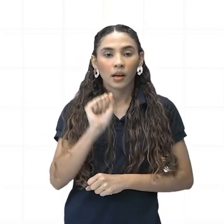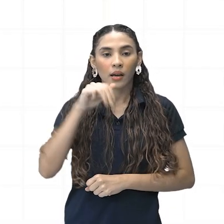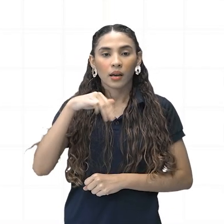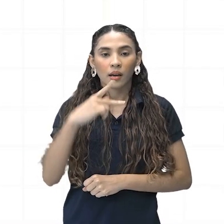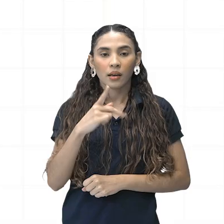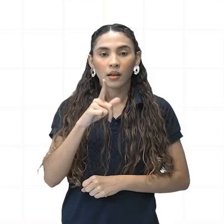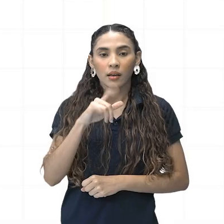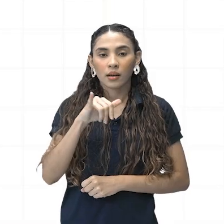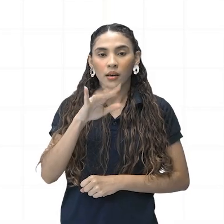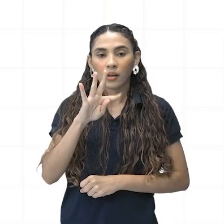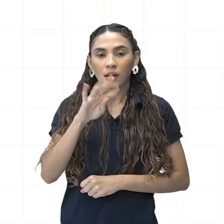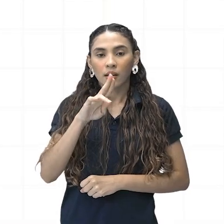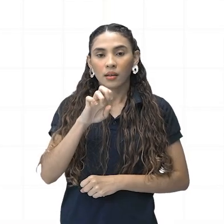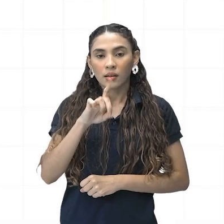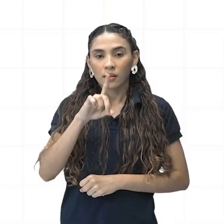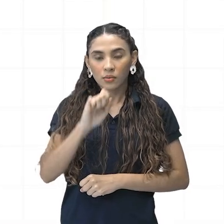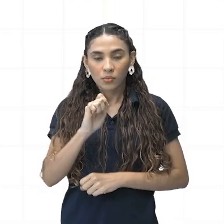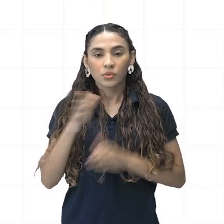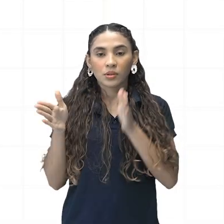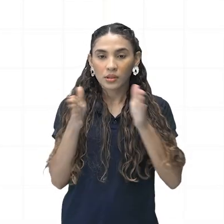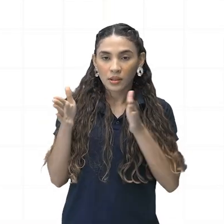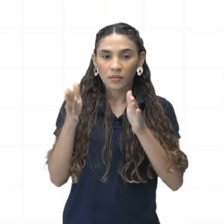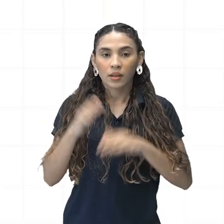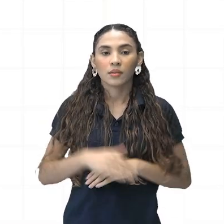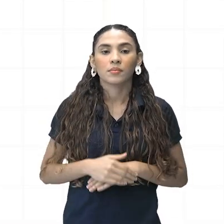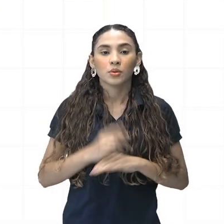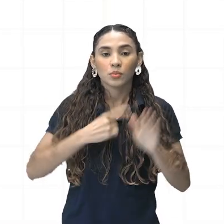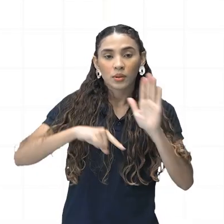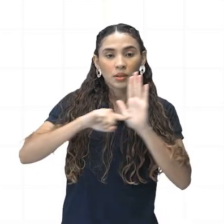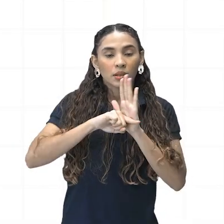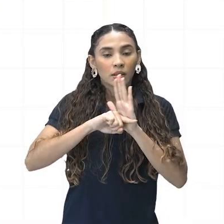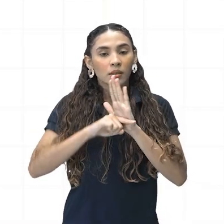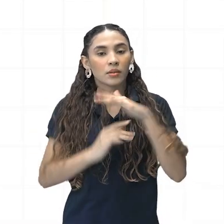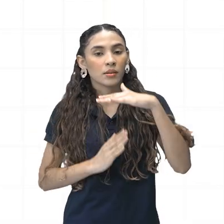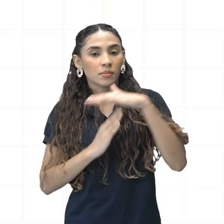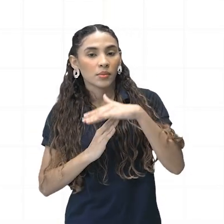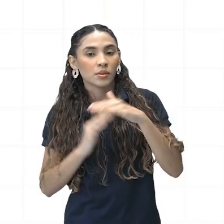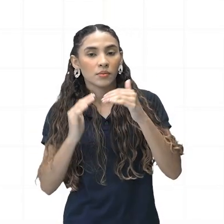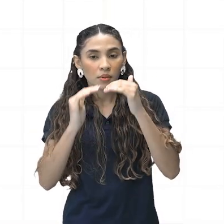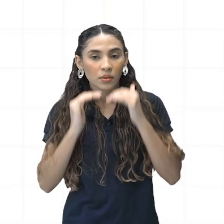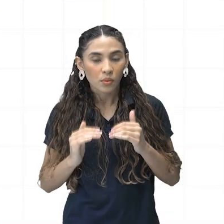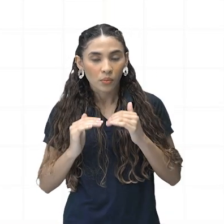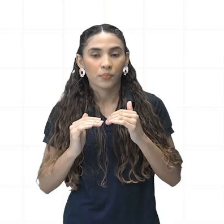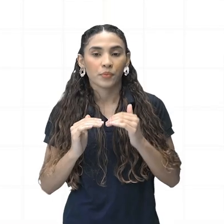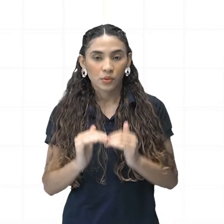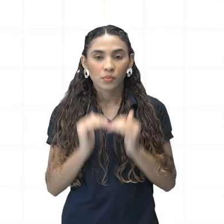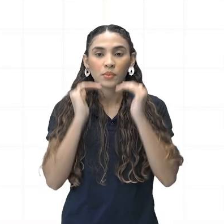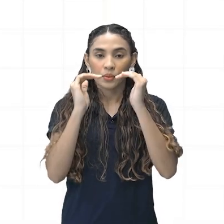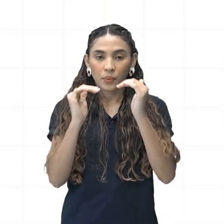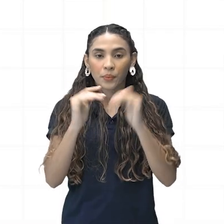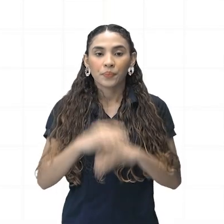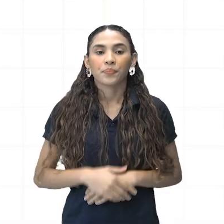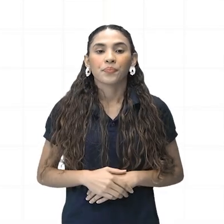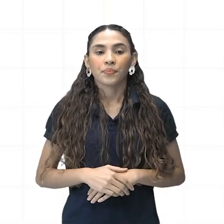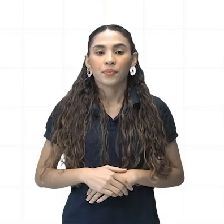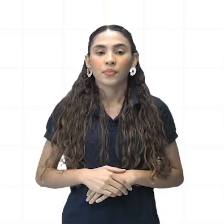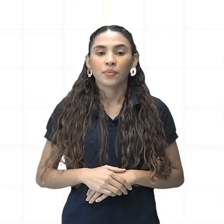intervalo, né, de classe, subtraindo o limite superior, o inferior do superior.